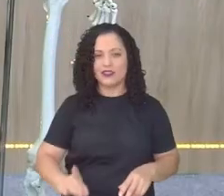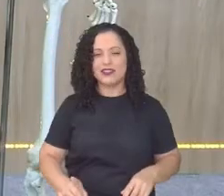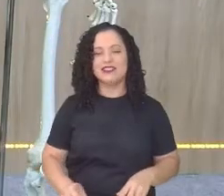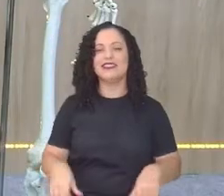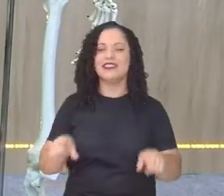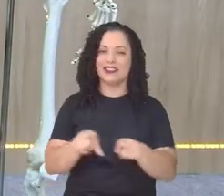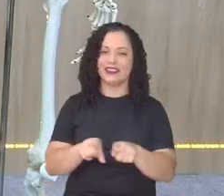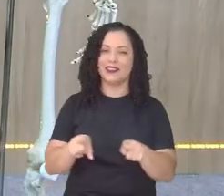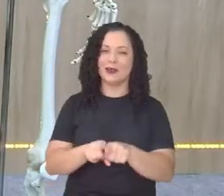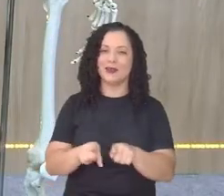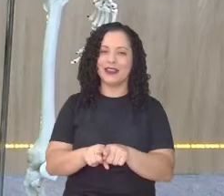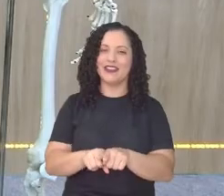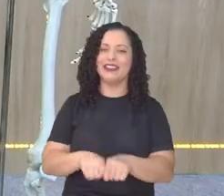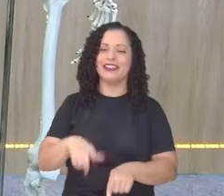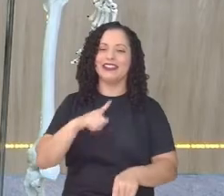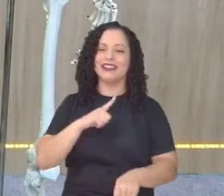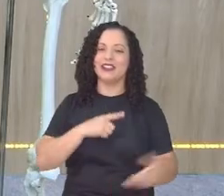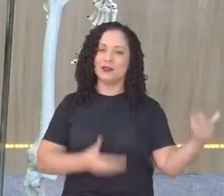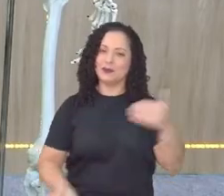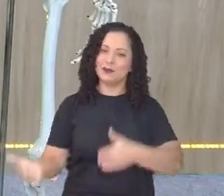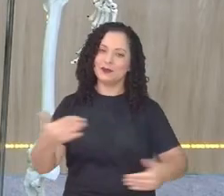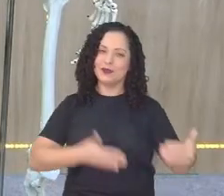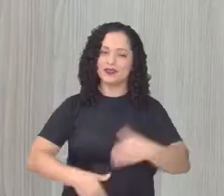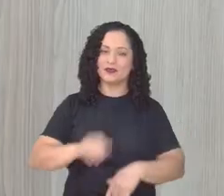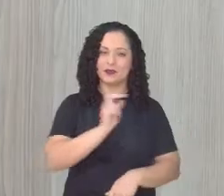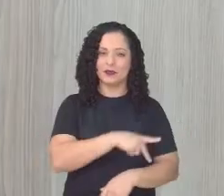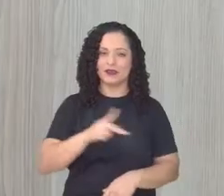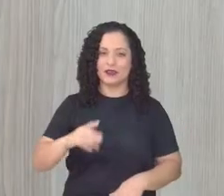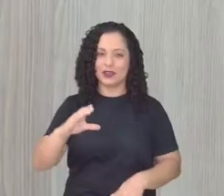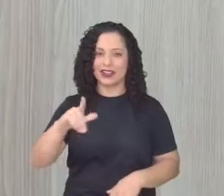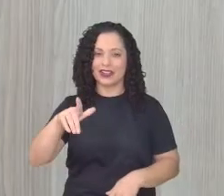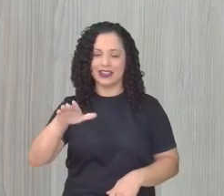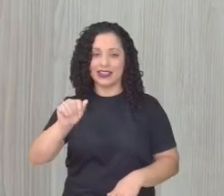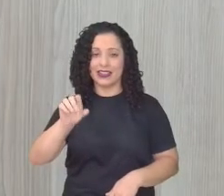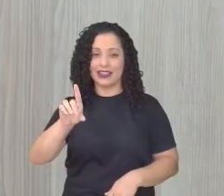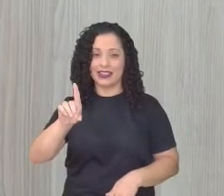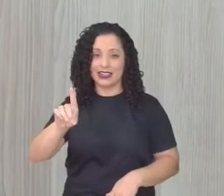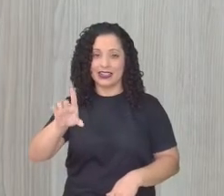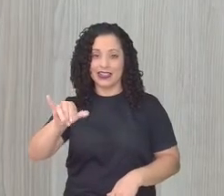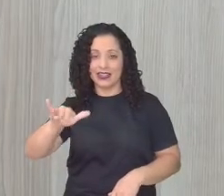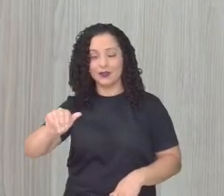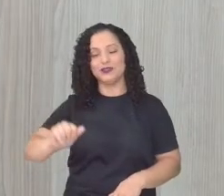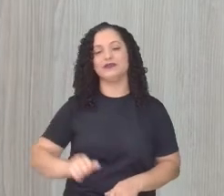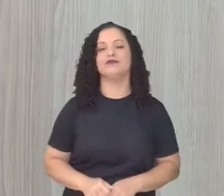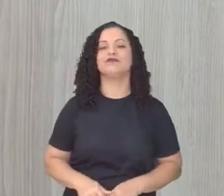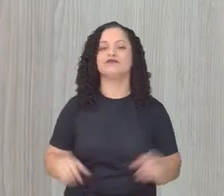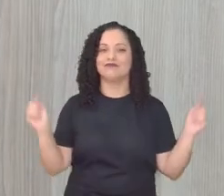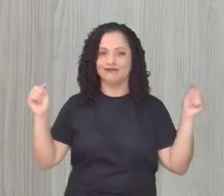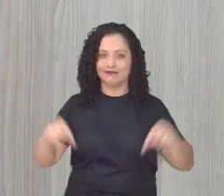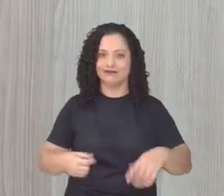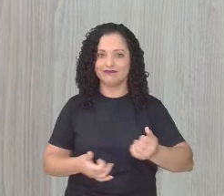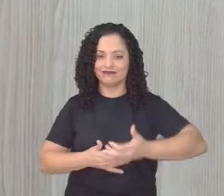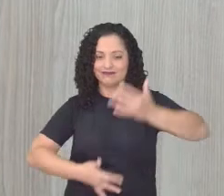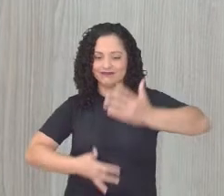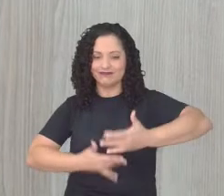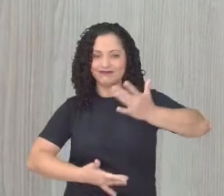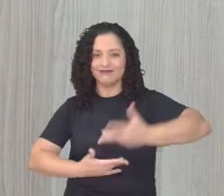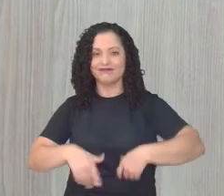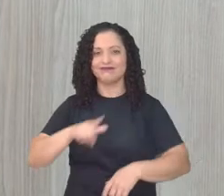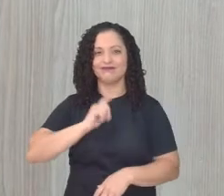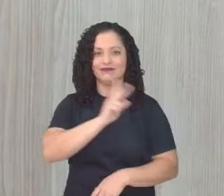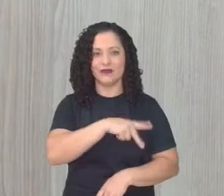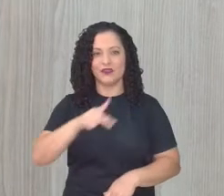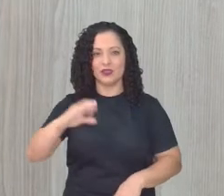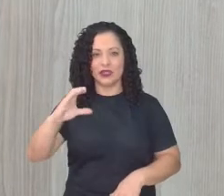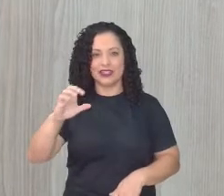as boas-vindas e dizer como é que está aí o nosso chat, Cláudia. Nosso chat aqui, nós já estamos aqui com a professora Celi, que está aí nos assistindo. Um